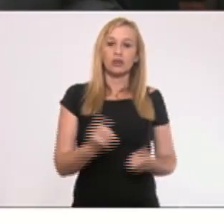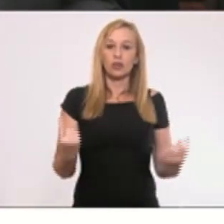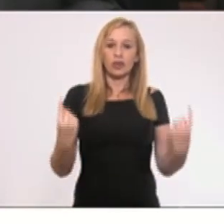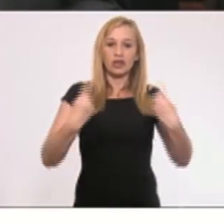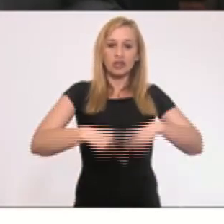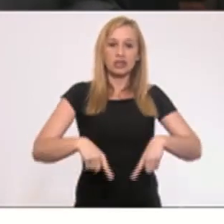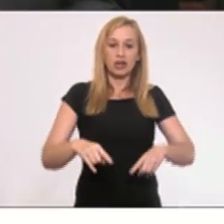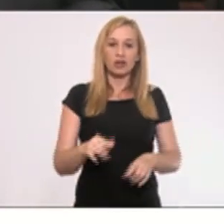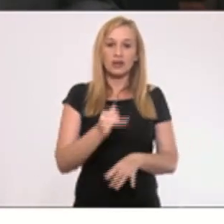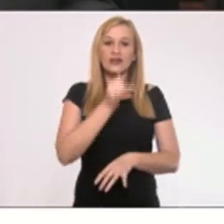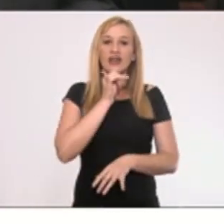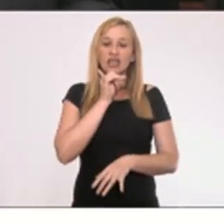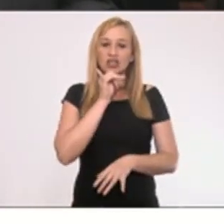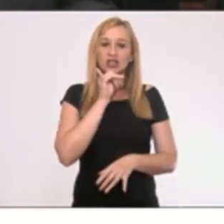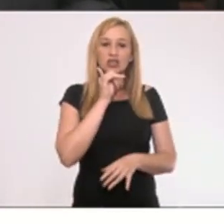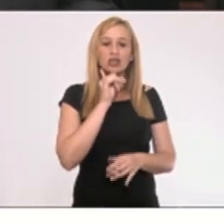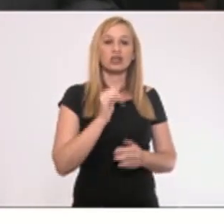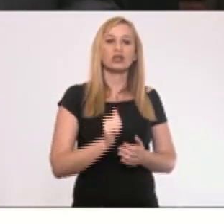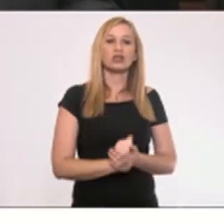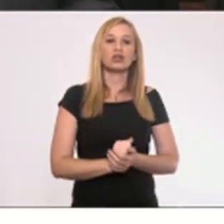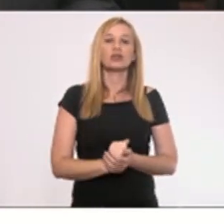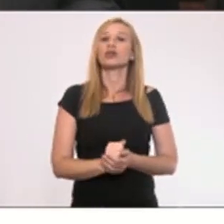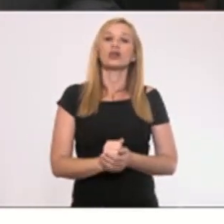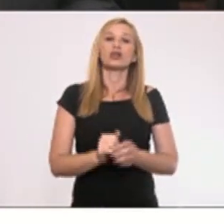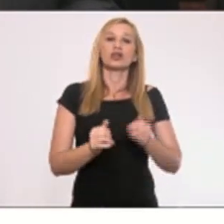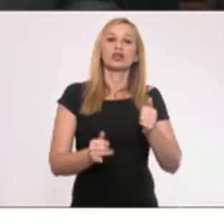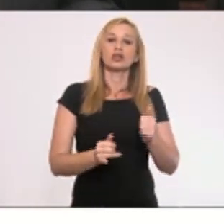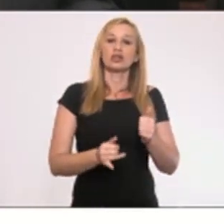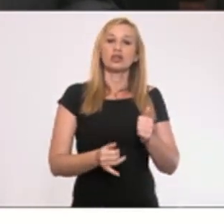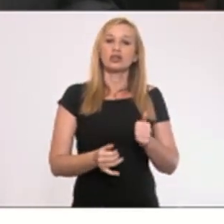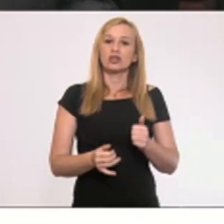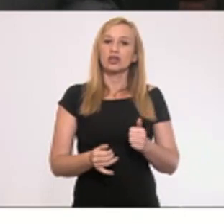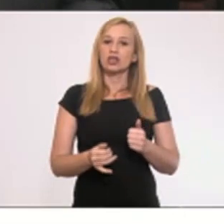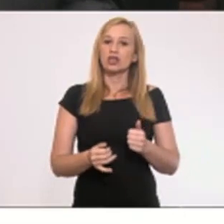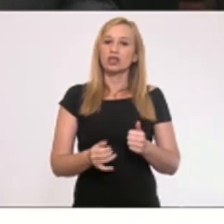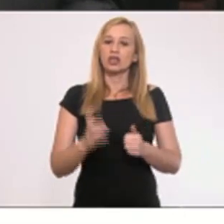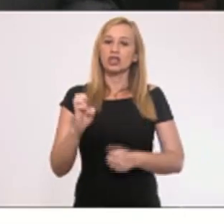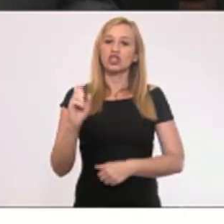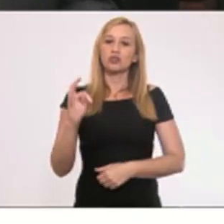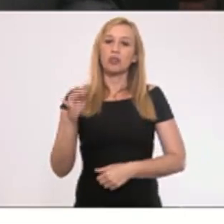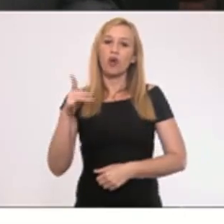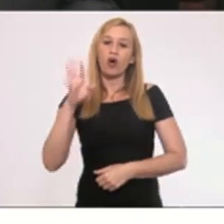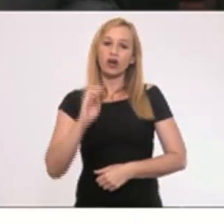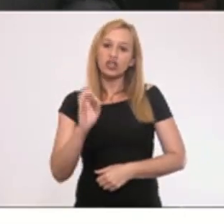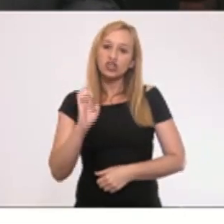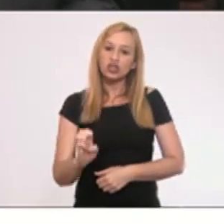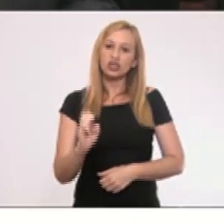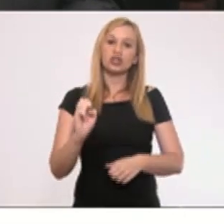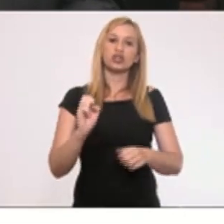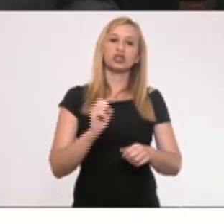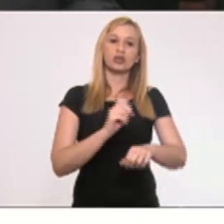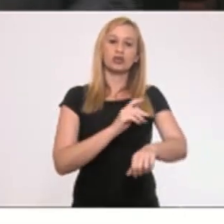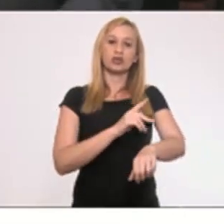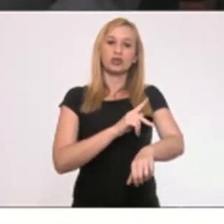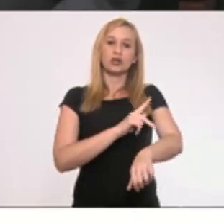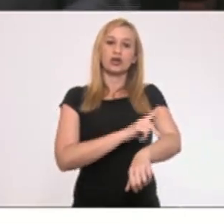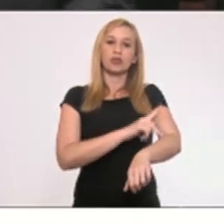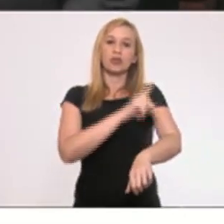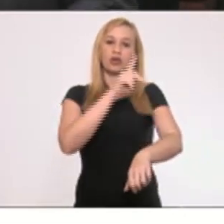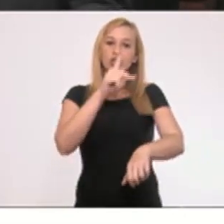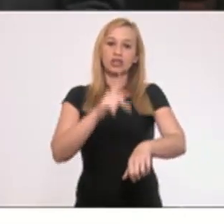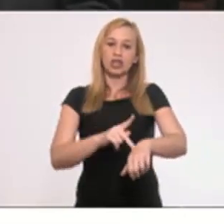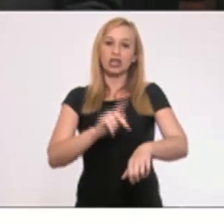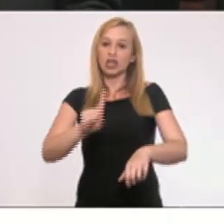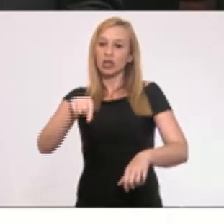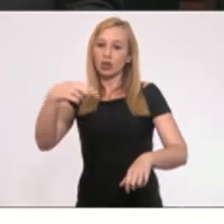modalidade de atletismo em vias abertas, complexos esportivos, percursos de grama, chão, montanha e outros, por parte de empresas, pessoas